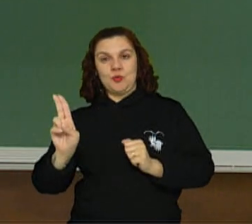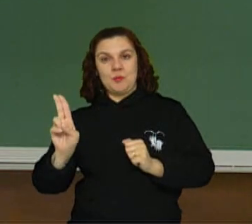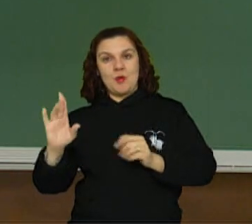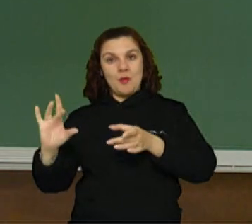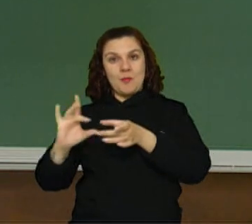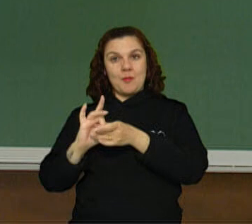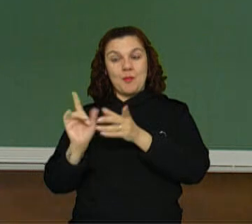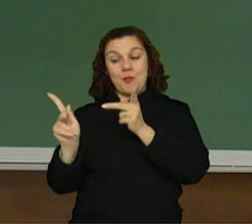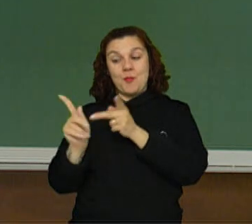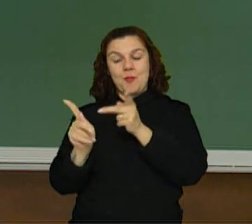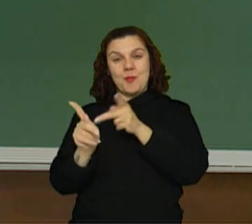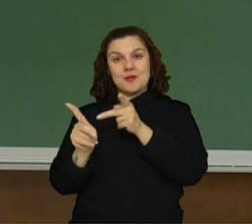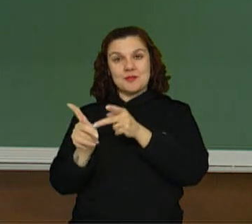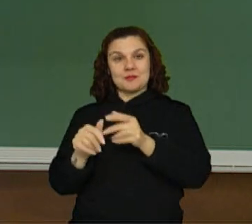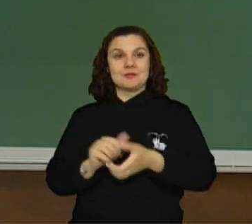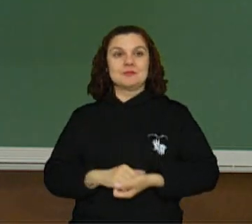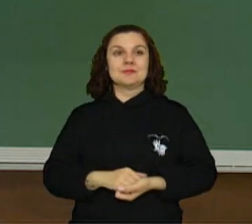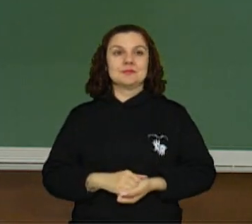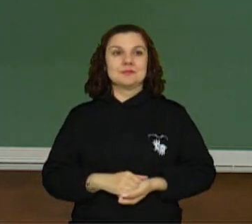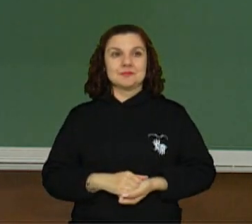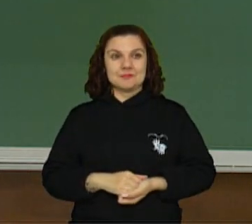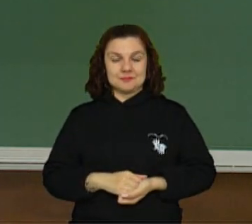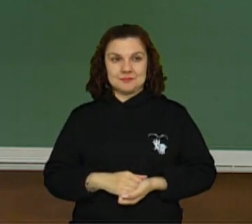o predicativo. Guardem isso.